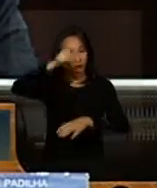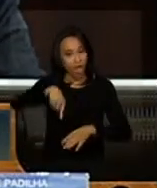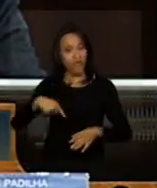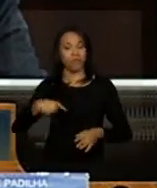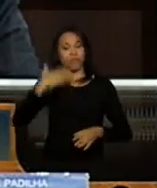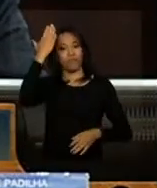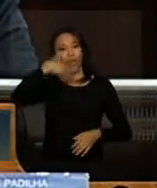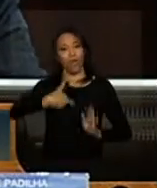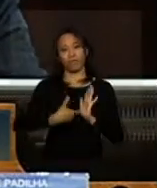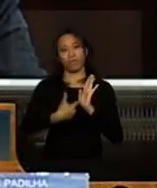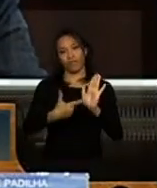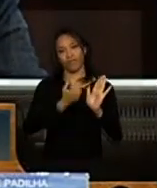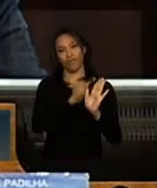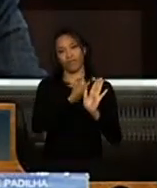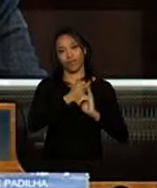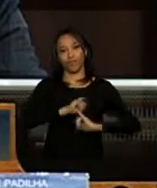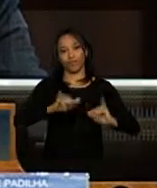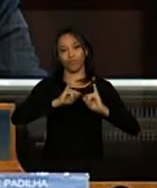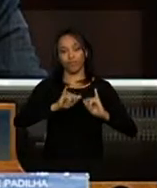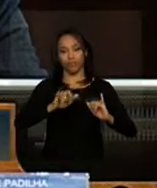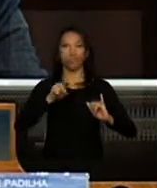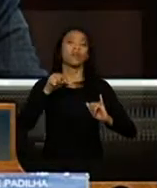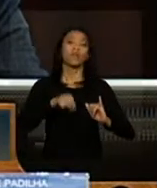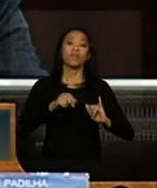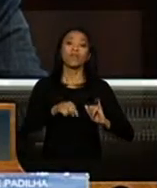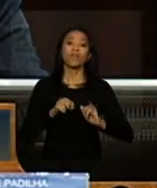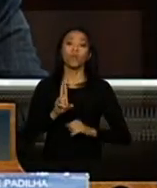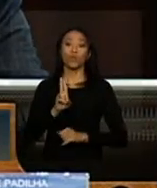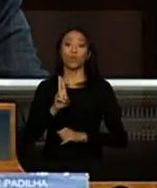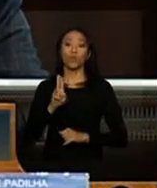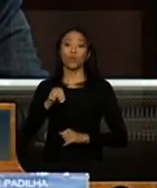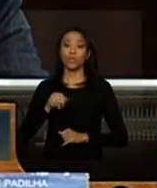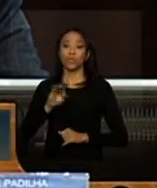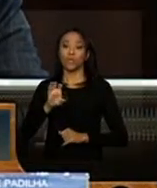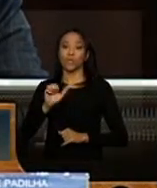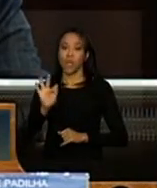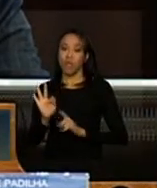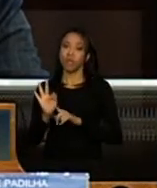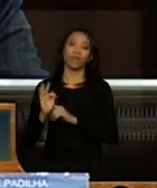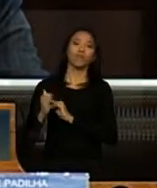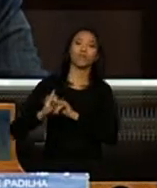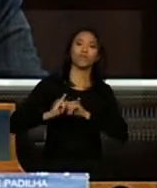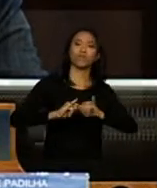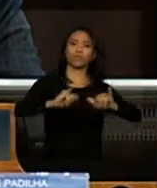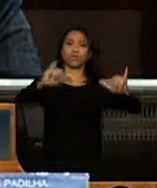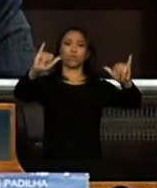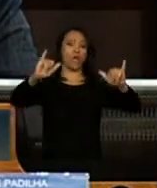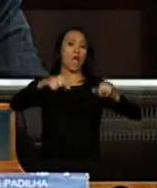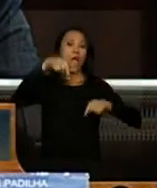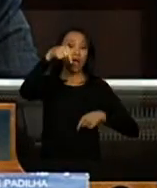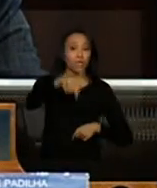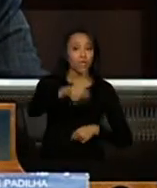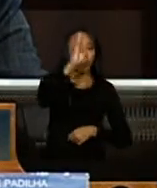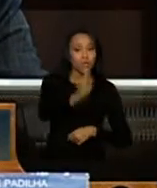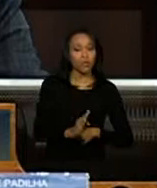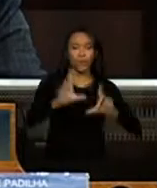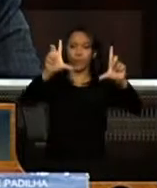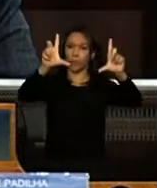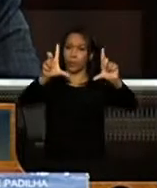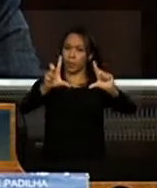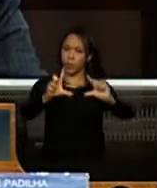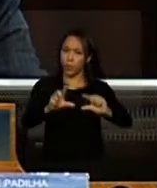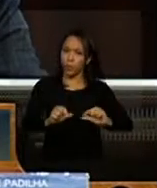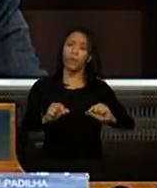números. O que os dados do Unicef mostram hoje é que o Brasil reduziu mais